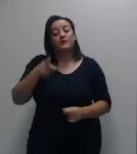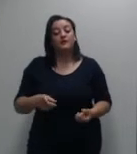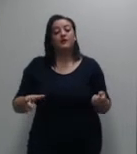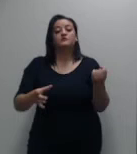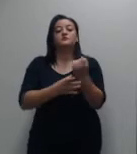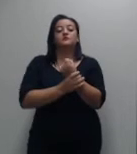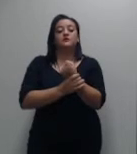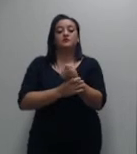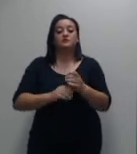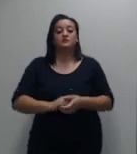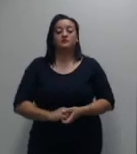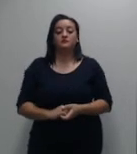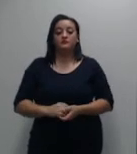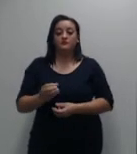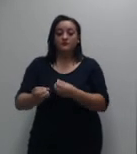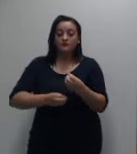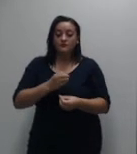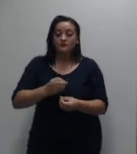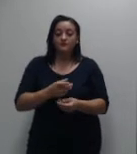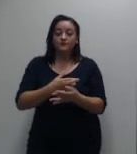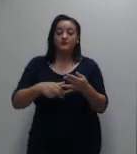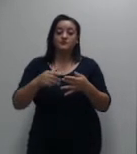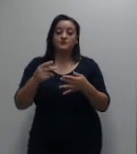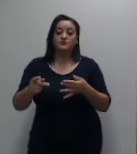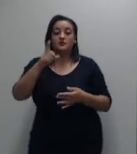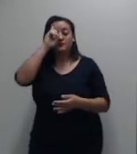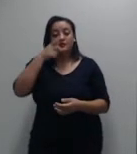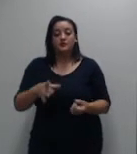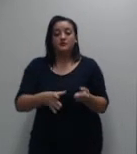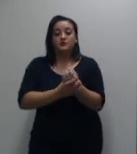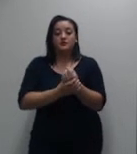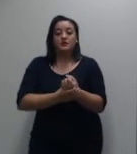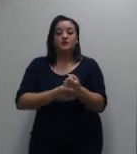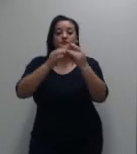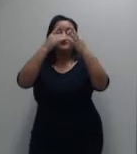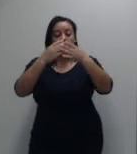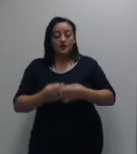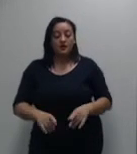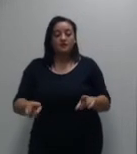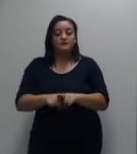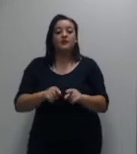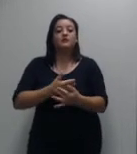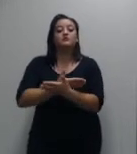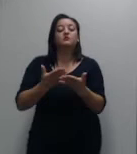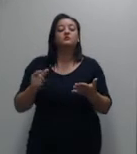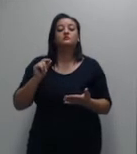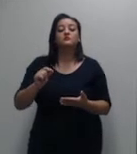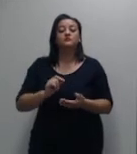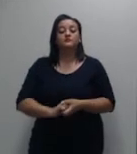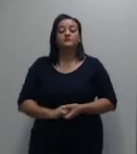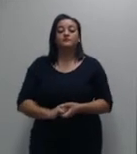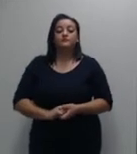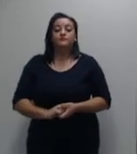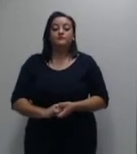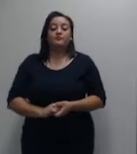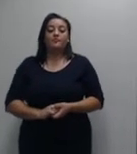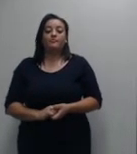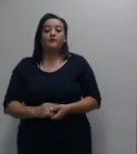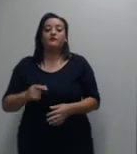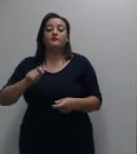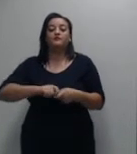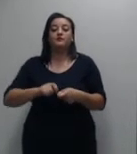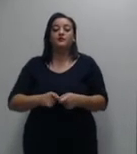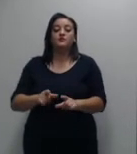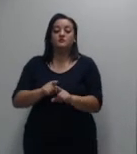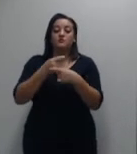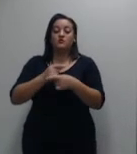O agravo regimental no mandado de segurança e vou escrever a vossa excelência o mandamus foi impetrado contra